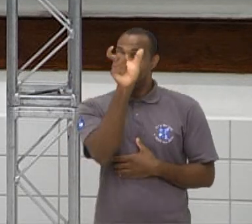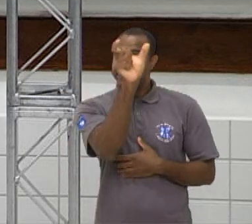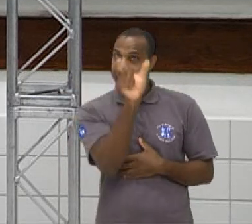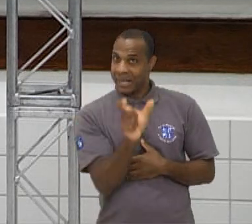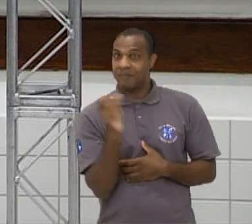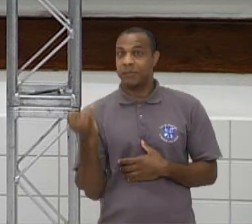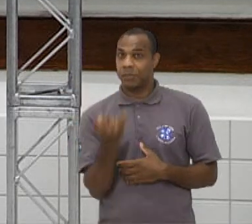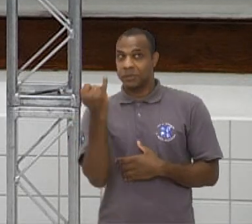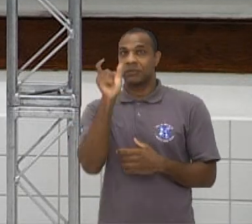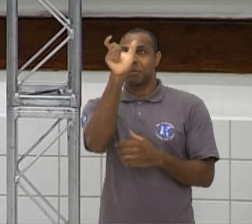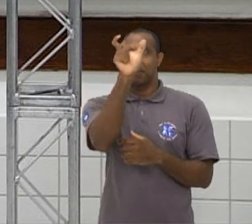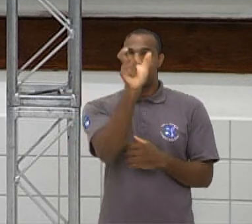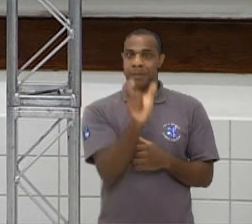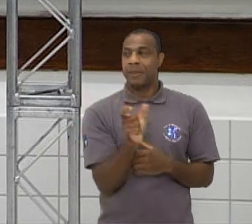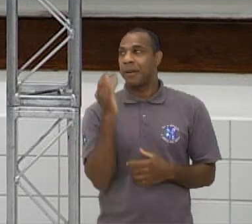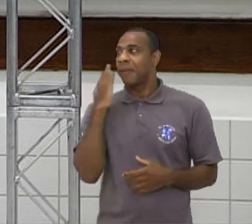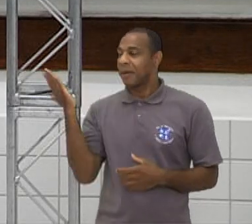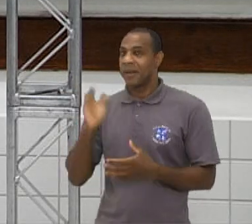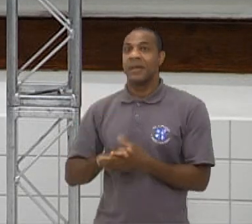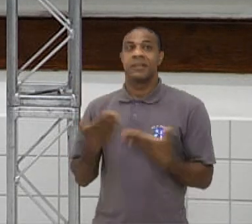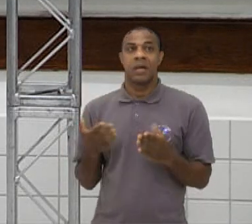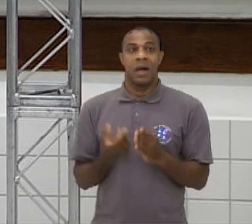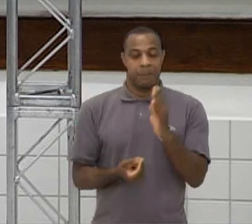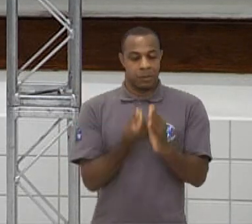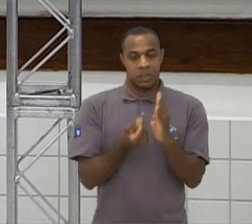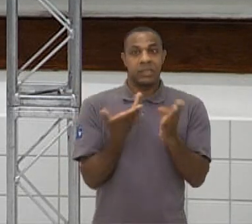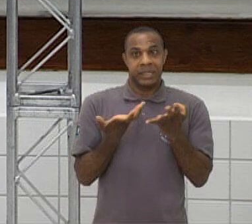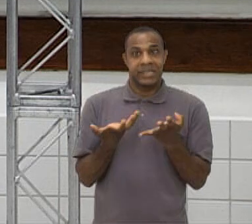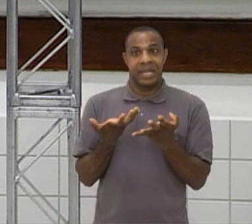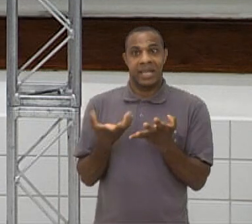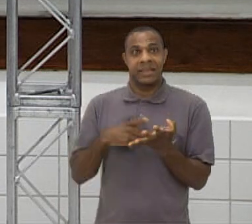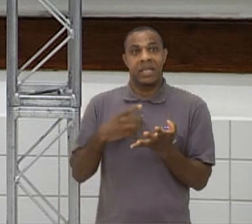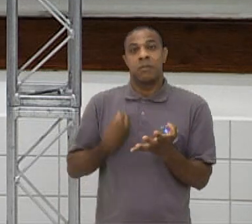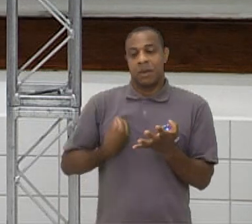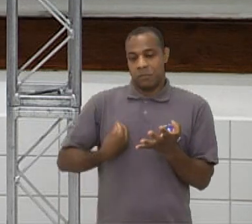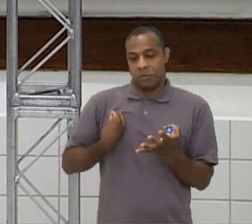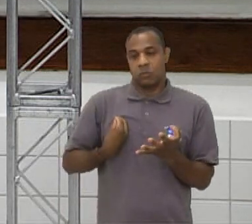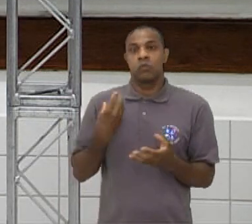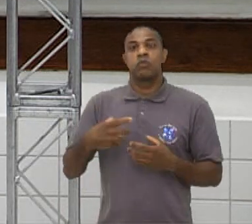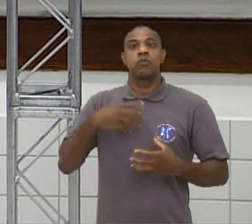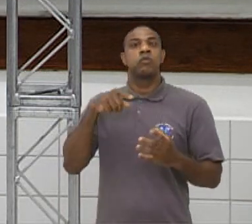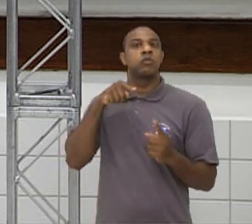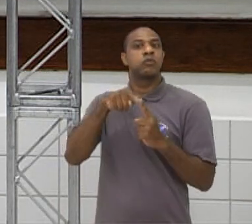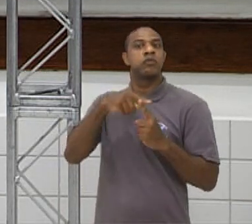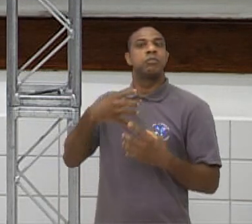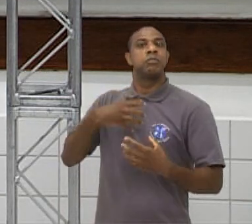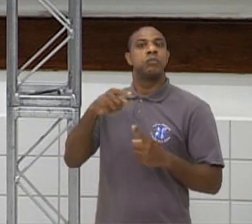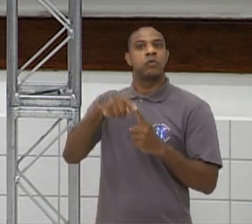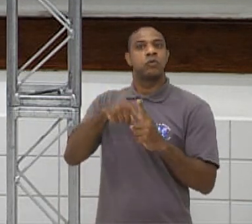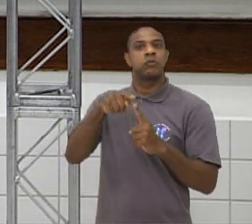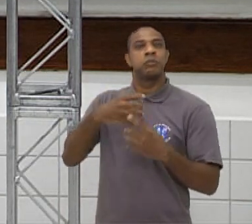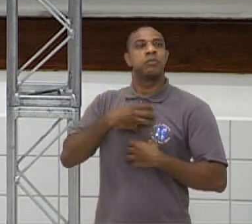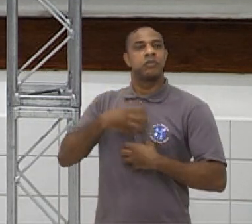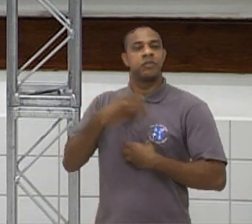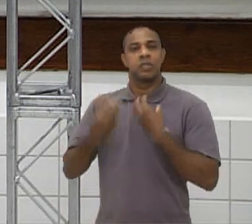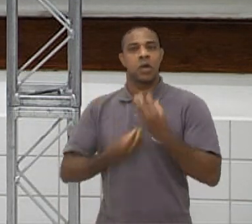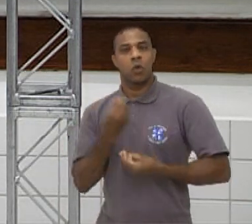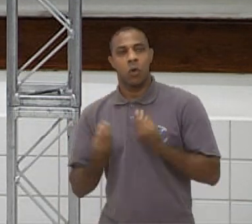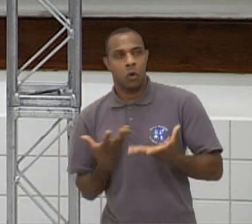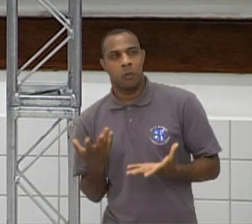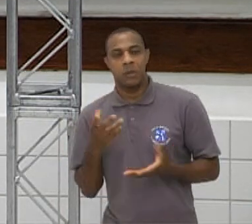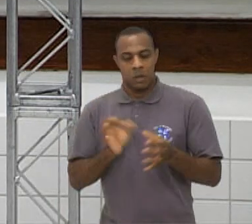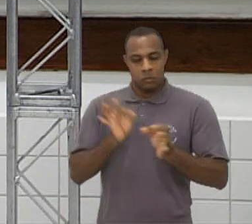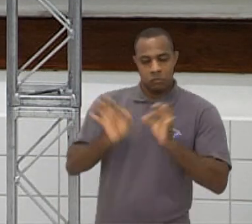a burguesia quer estabelecer a sua forma de vida, de gerar cada vez mais lucro, de exploração do trabalhador, a forma